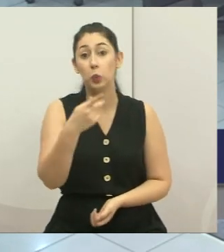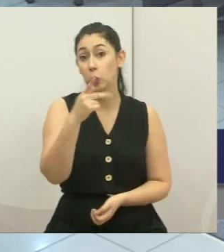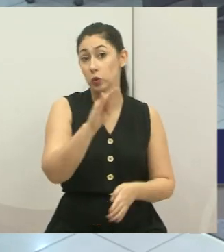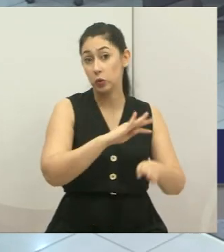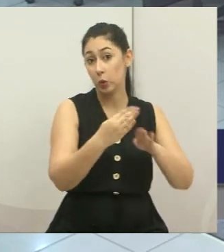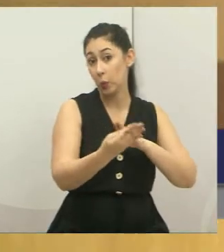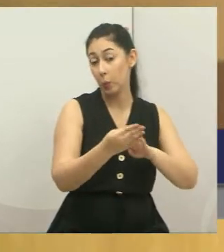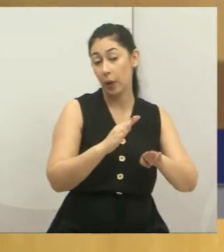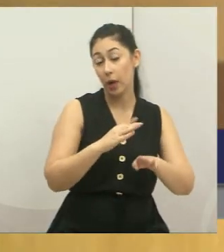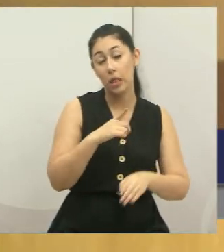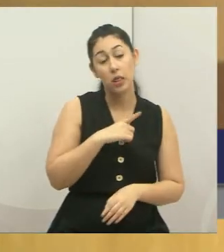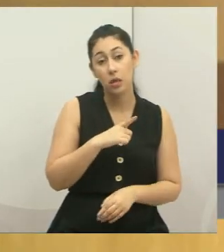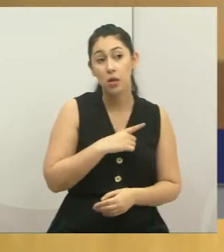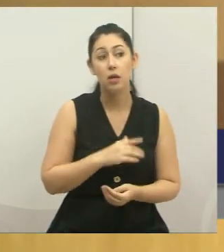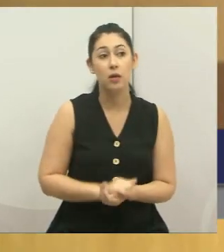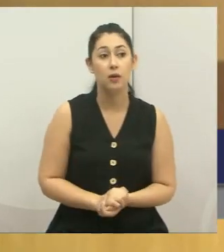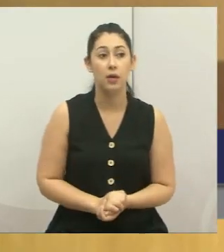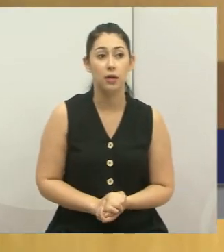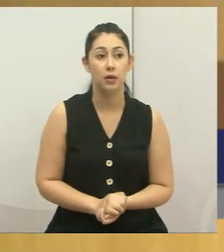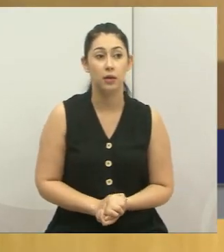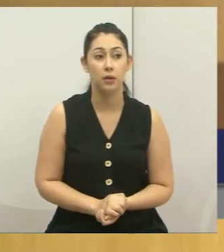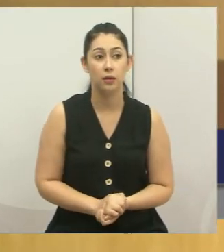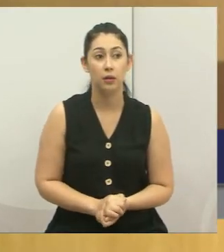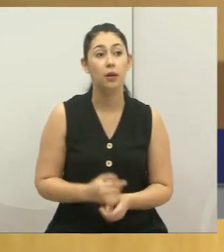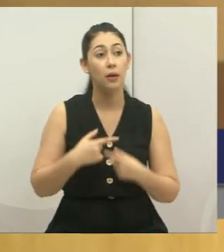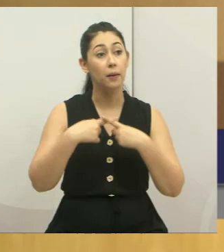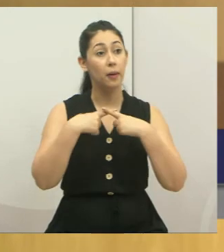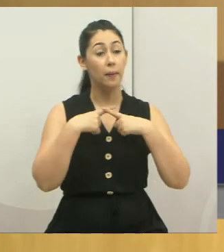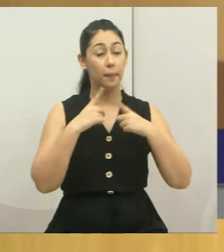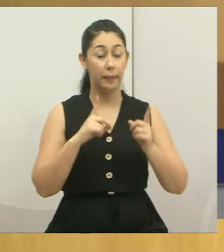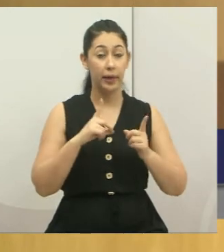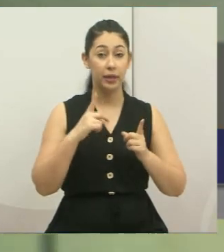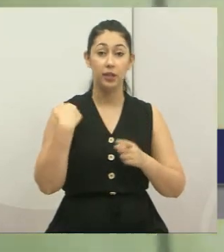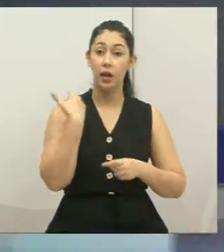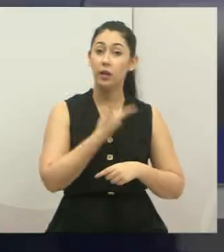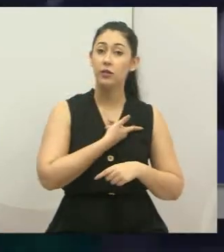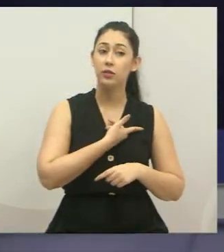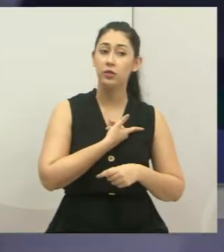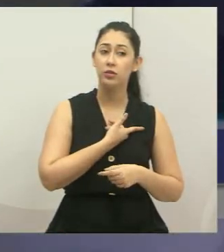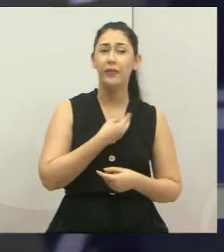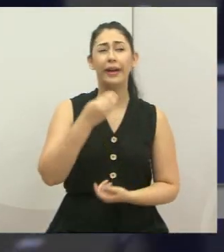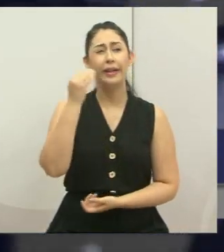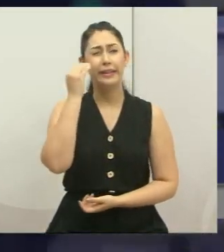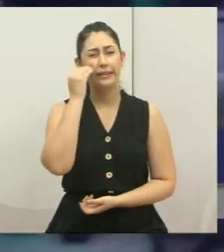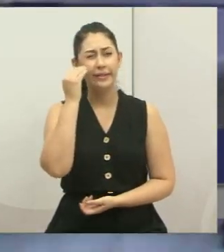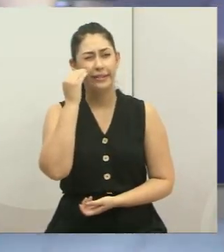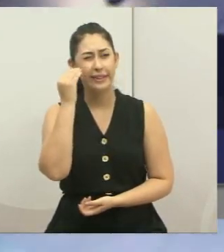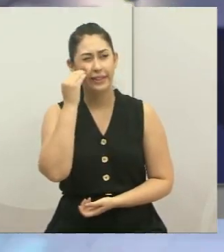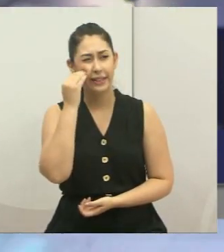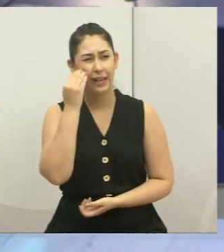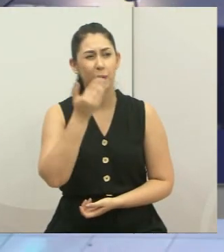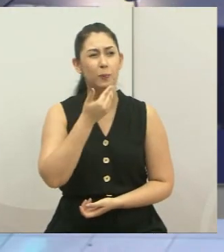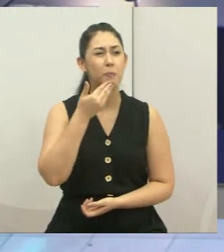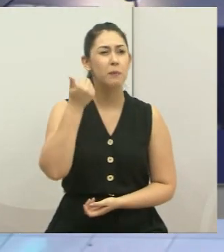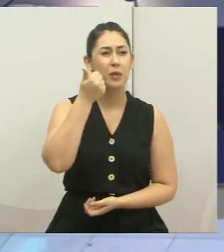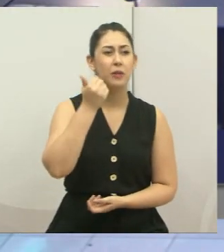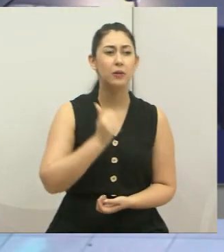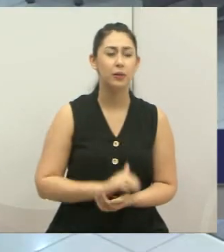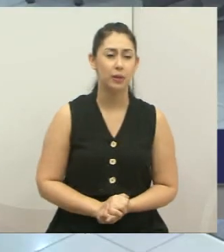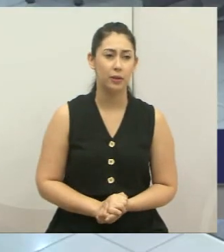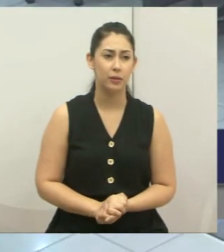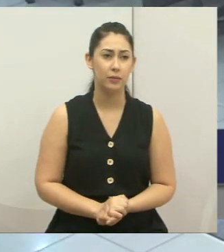bairro, mas a gente vai procurar melhorar e